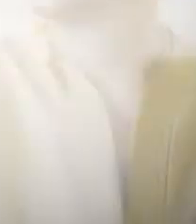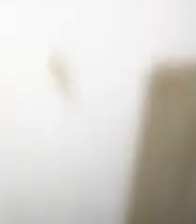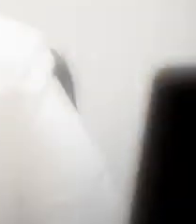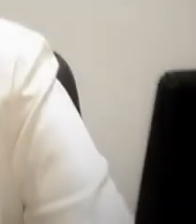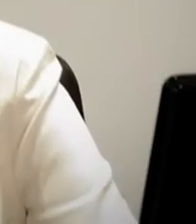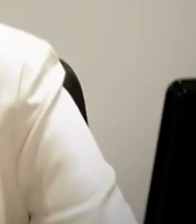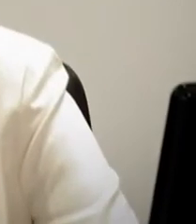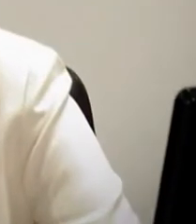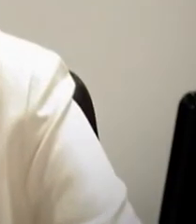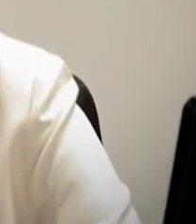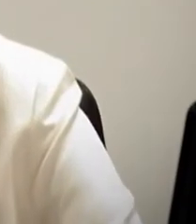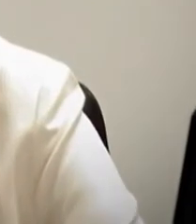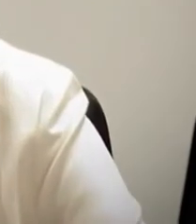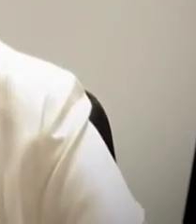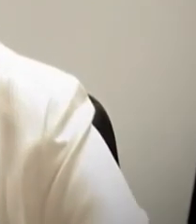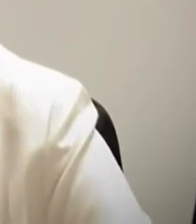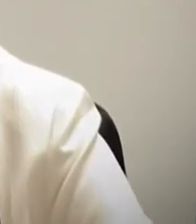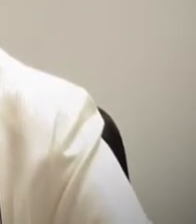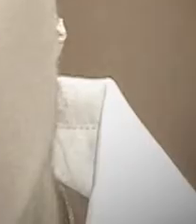o